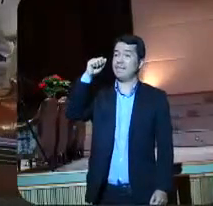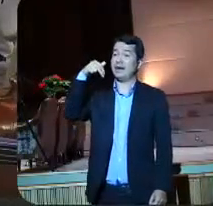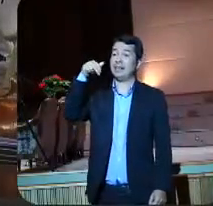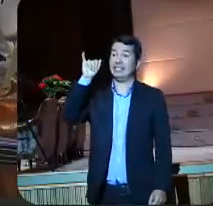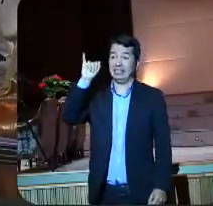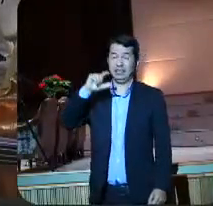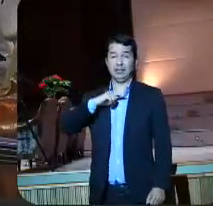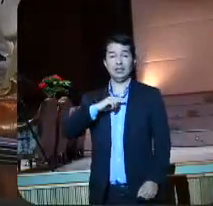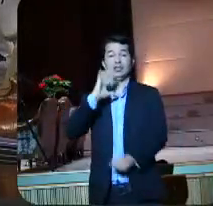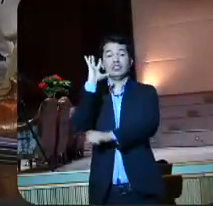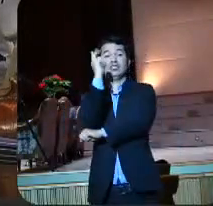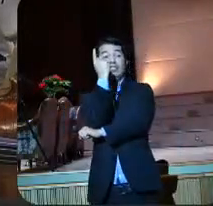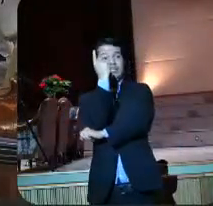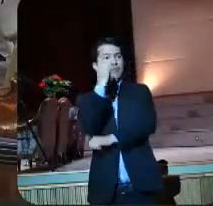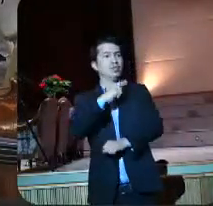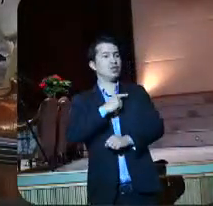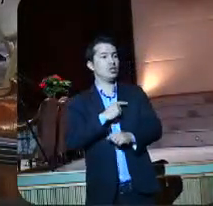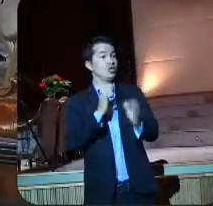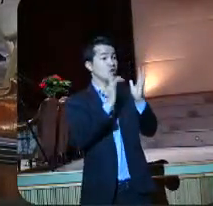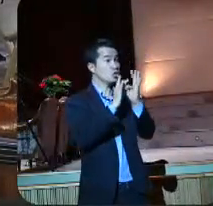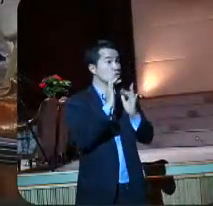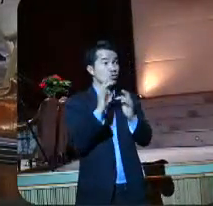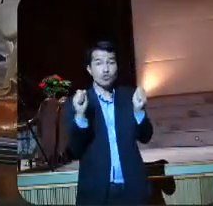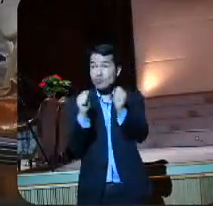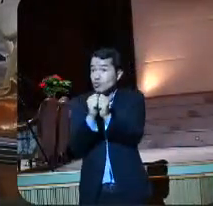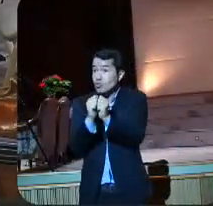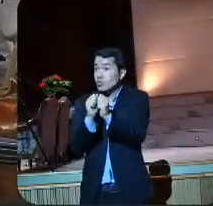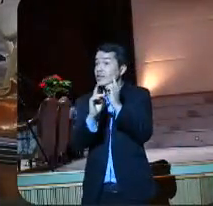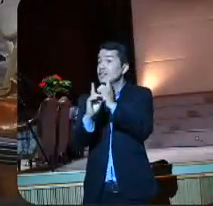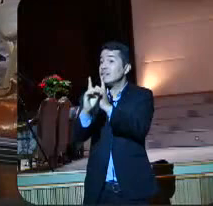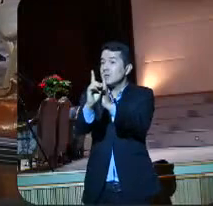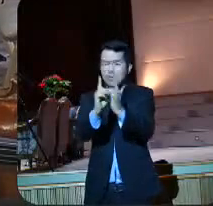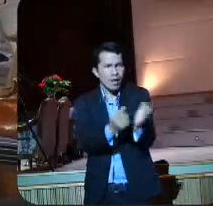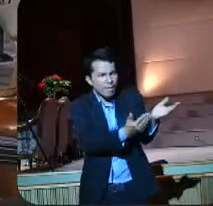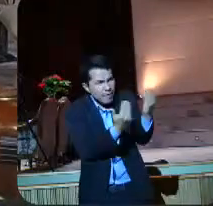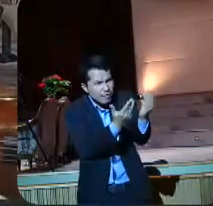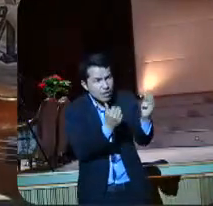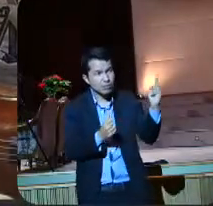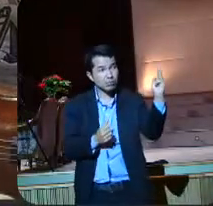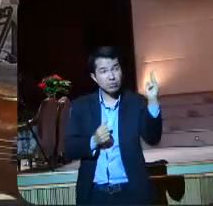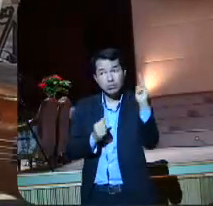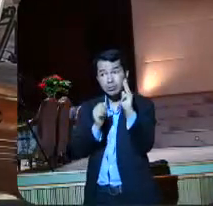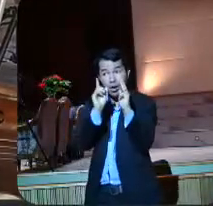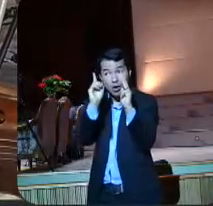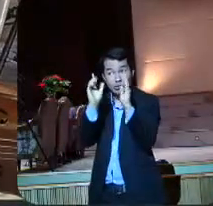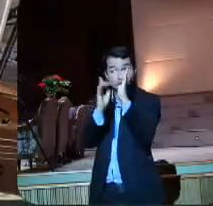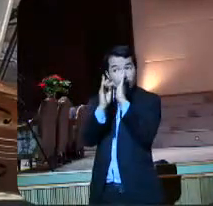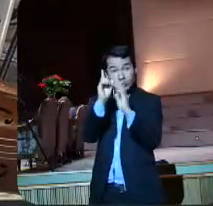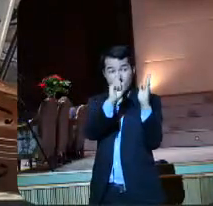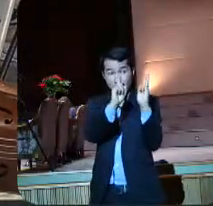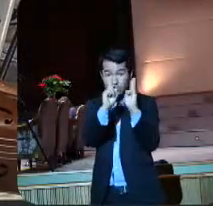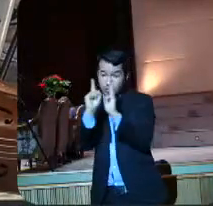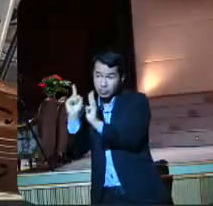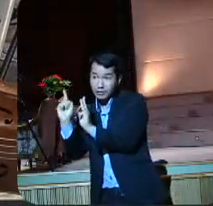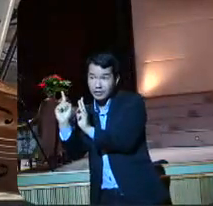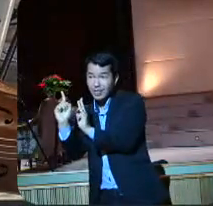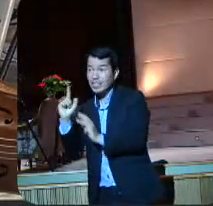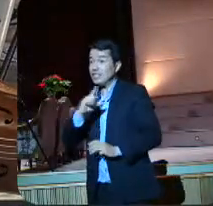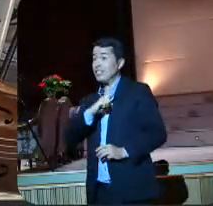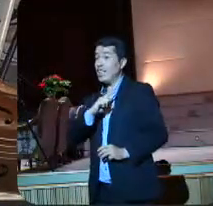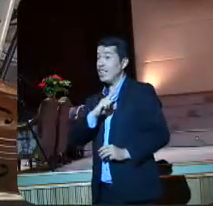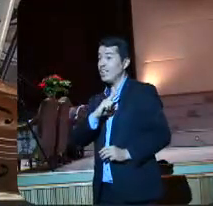é? E é interessante que quando ele leva os discípulos para orarem com ele, porque ele precisava se